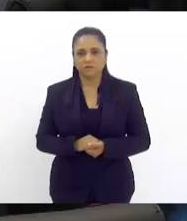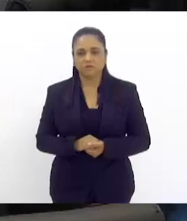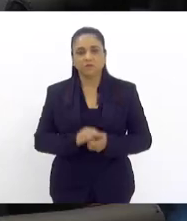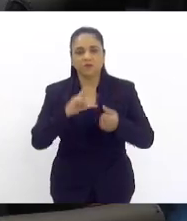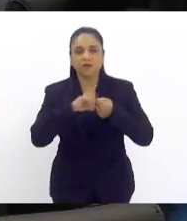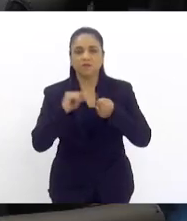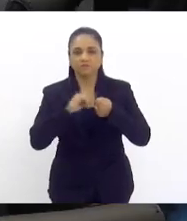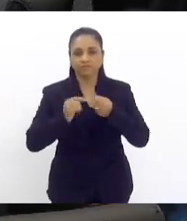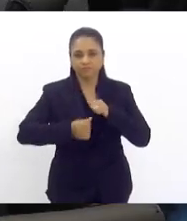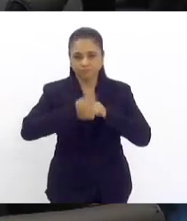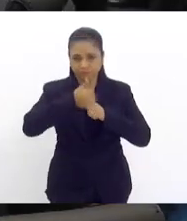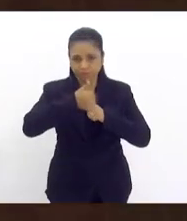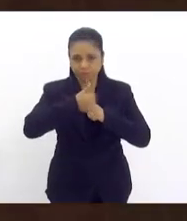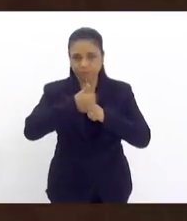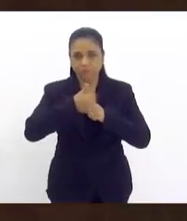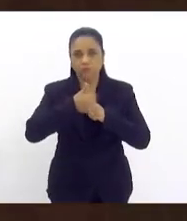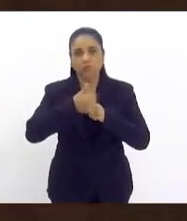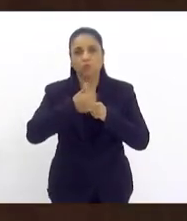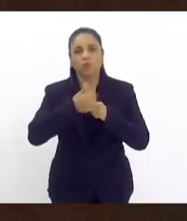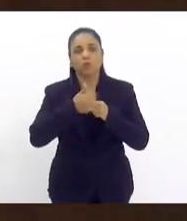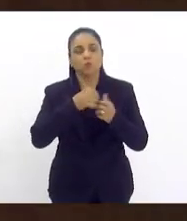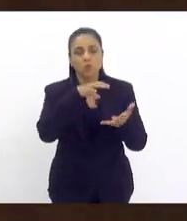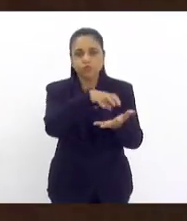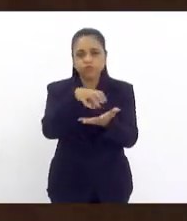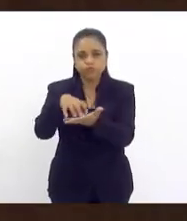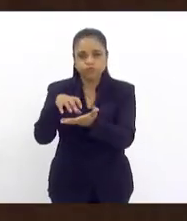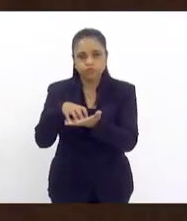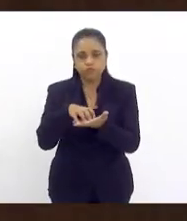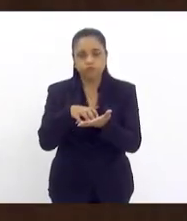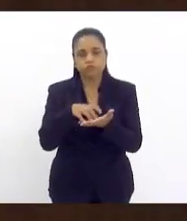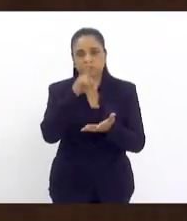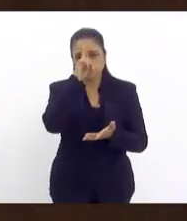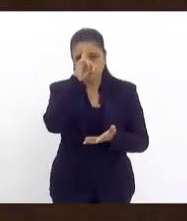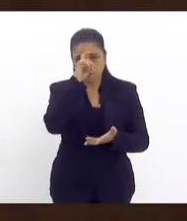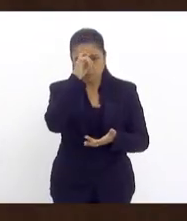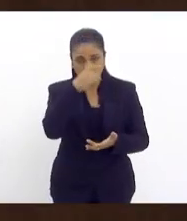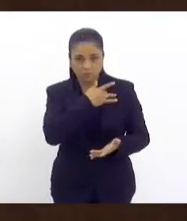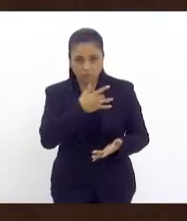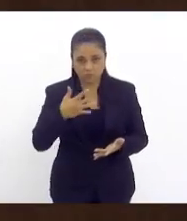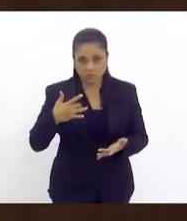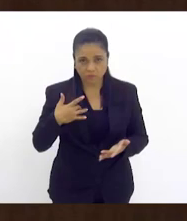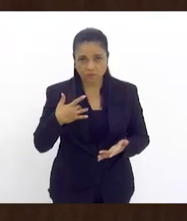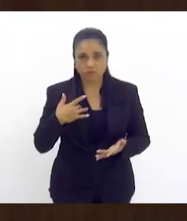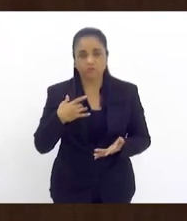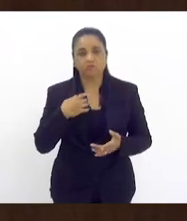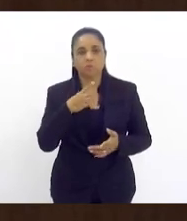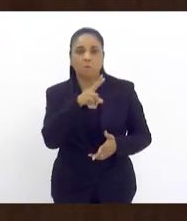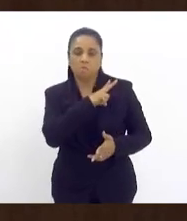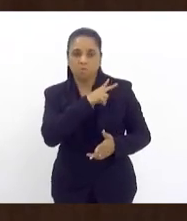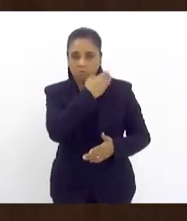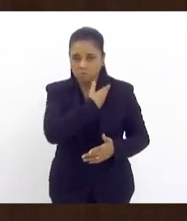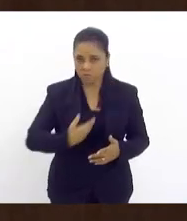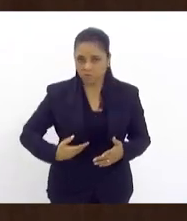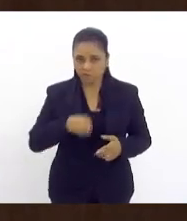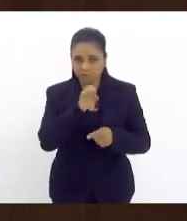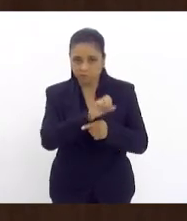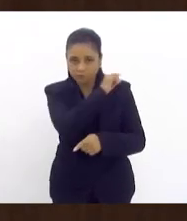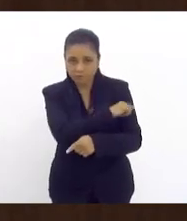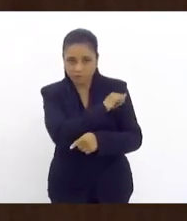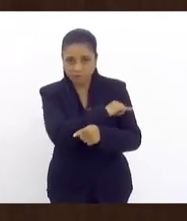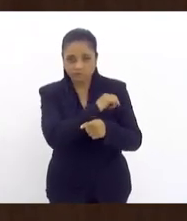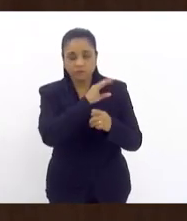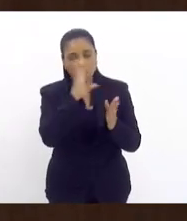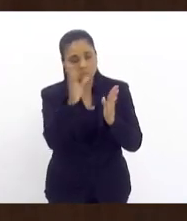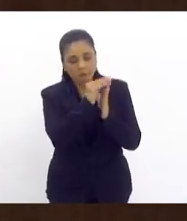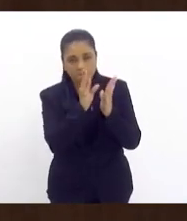Artigo 1º. As unidades de saúde públicas e privadas em todo o Estado do Rio de Janeiro deverão utilizar e aplicar o